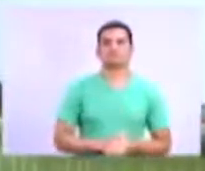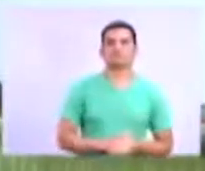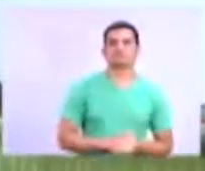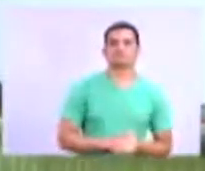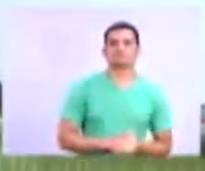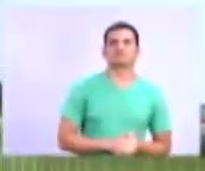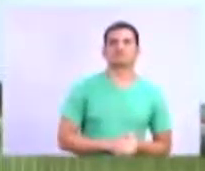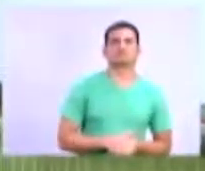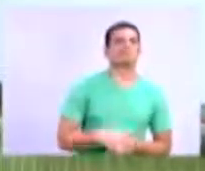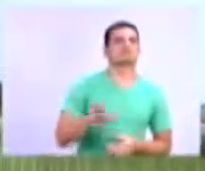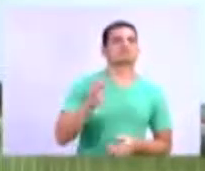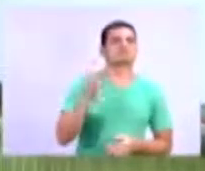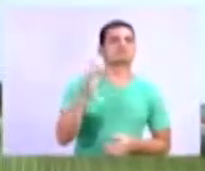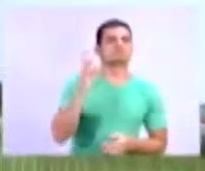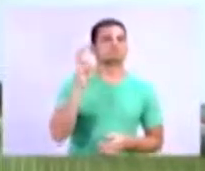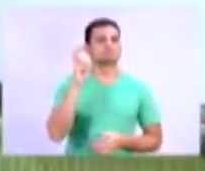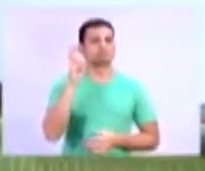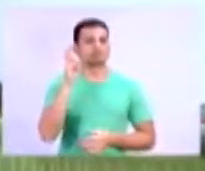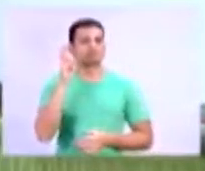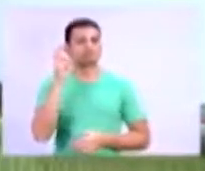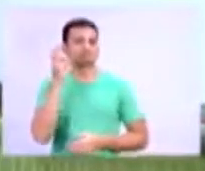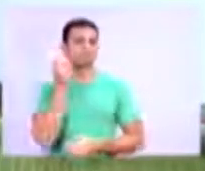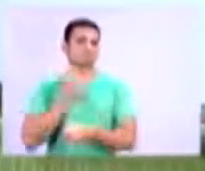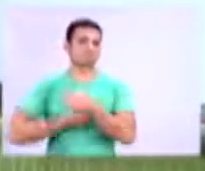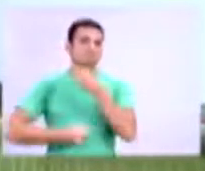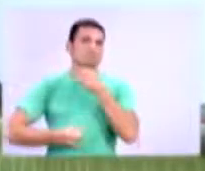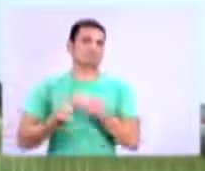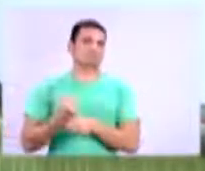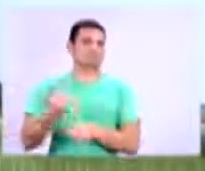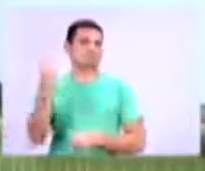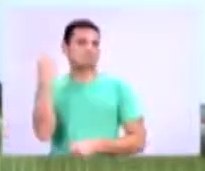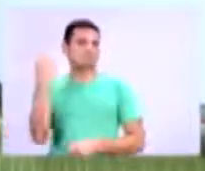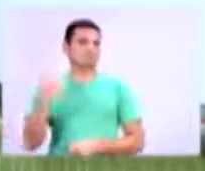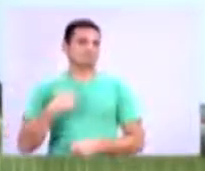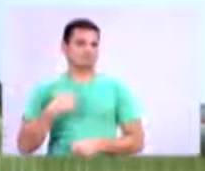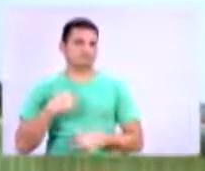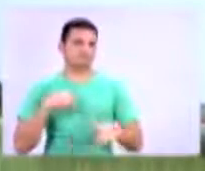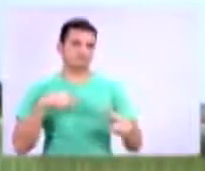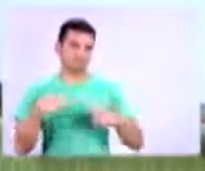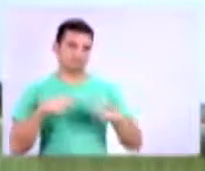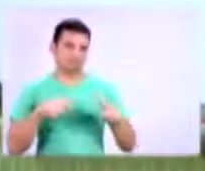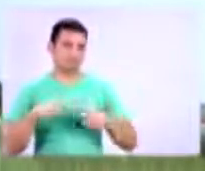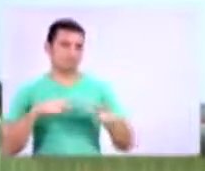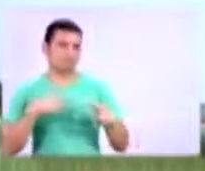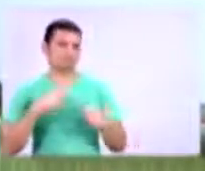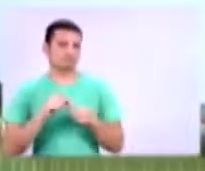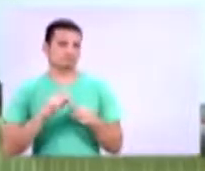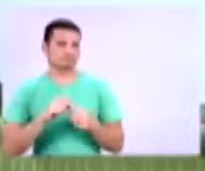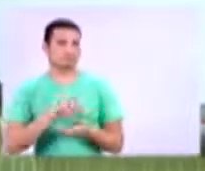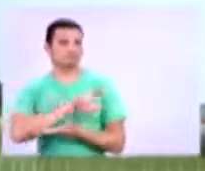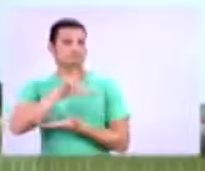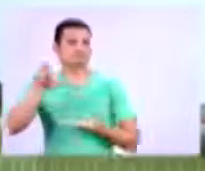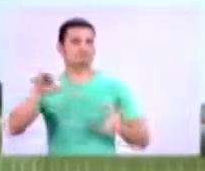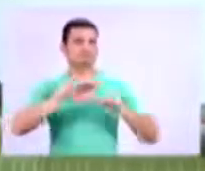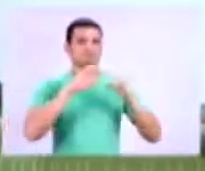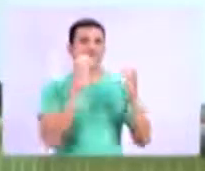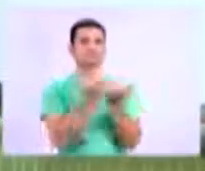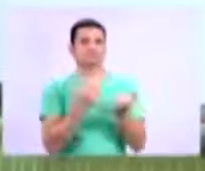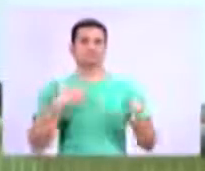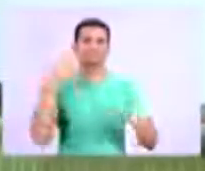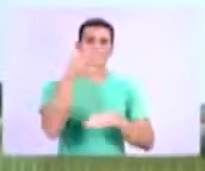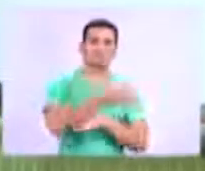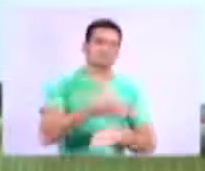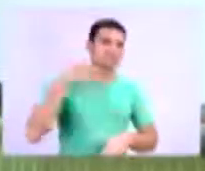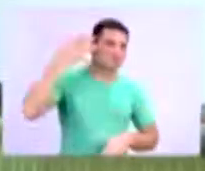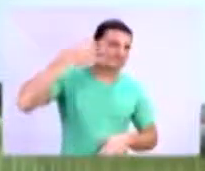ou menos 5 anos atrás, eu desenvolvia um trabalho em várias comunidades, onde eu levava palestras e